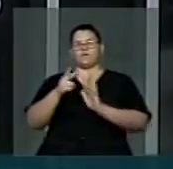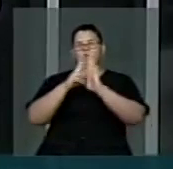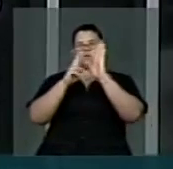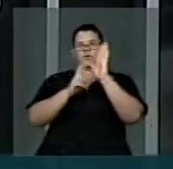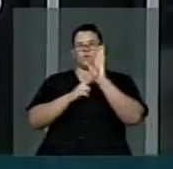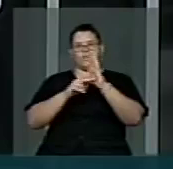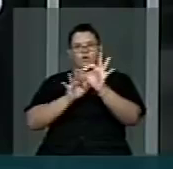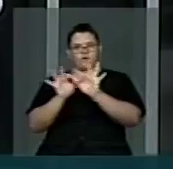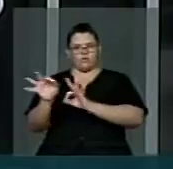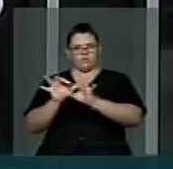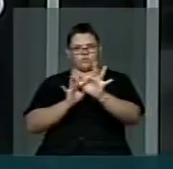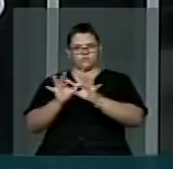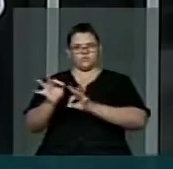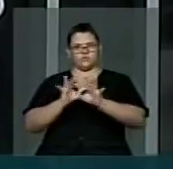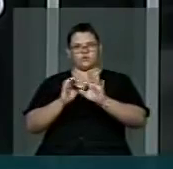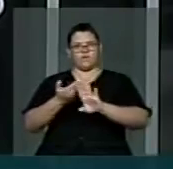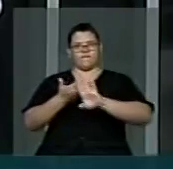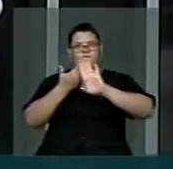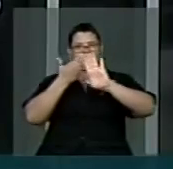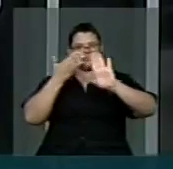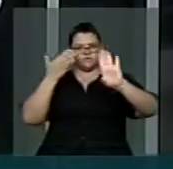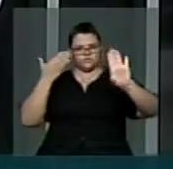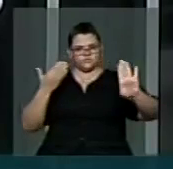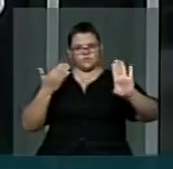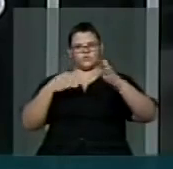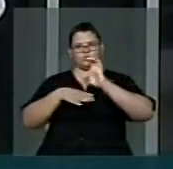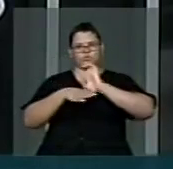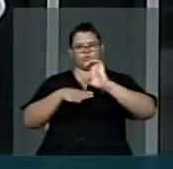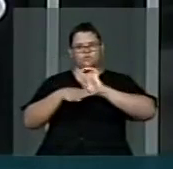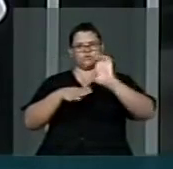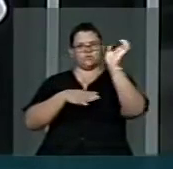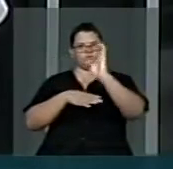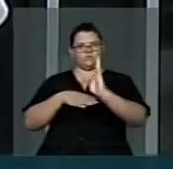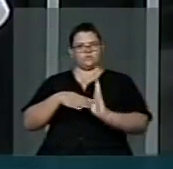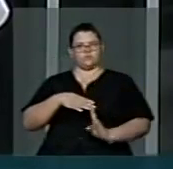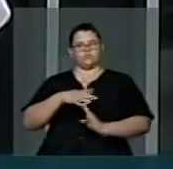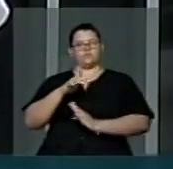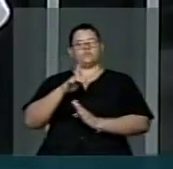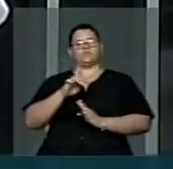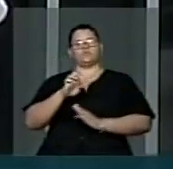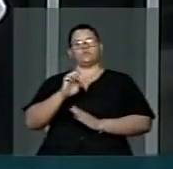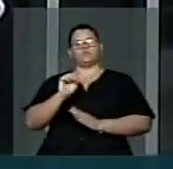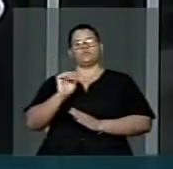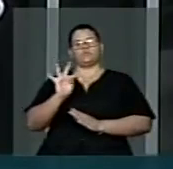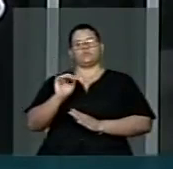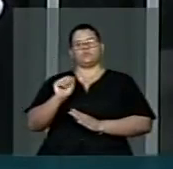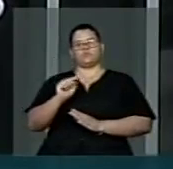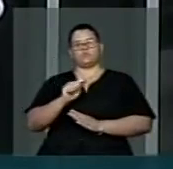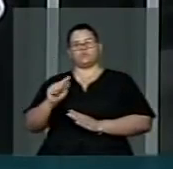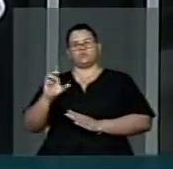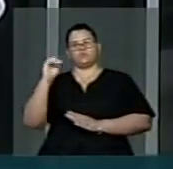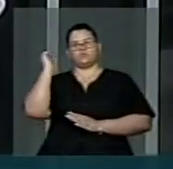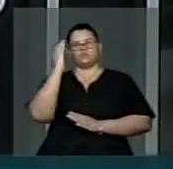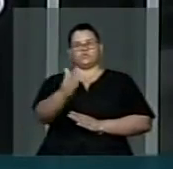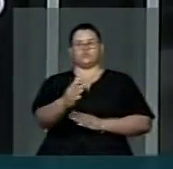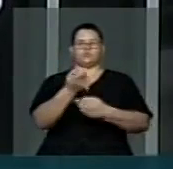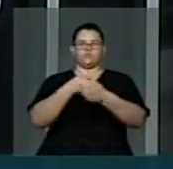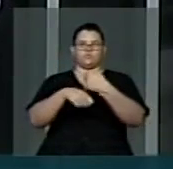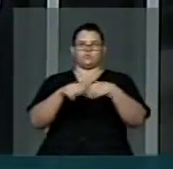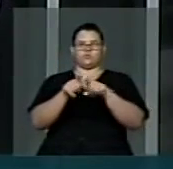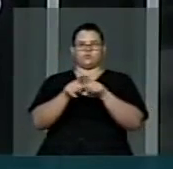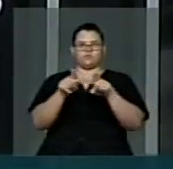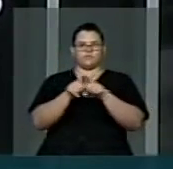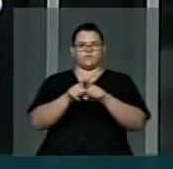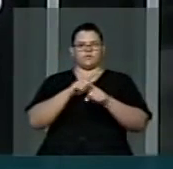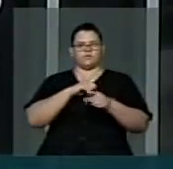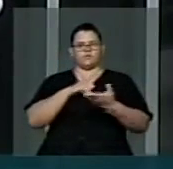progressivo afastamento do Estado brasileiro da gestão direta da economia, consolidando-se como instrumentos eficazes de